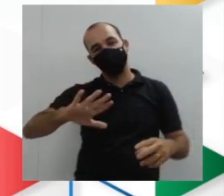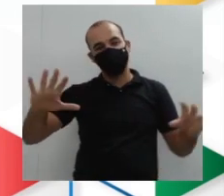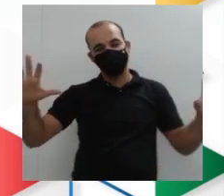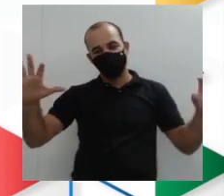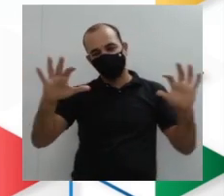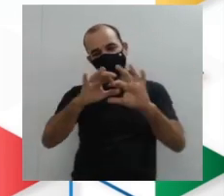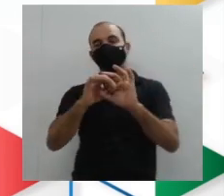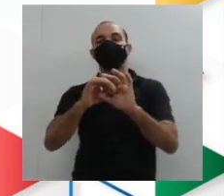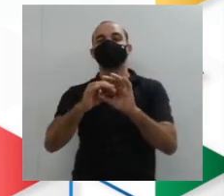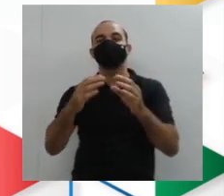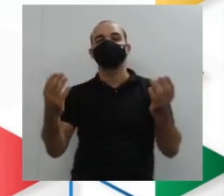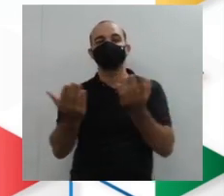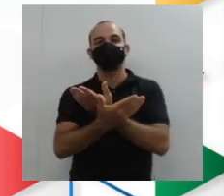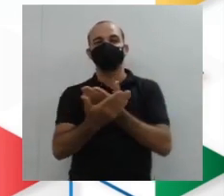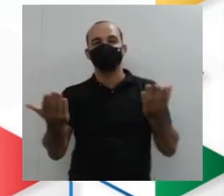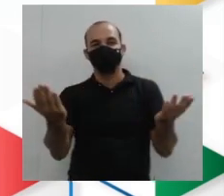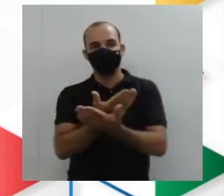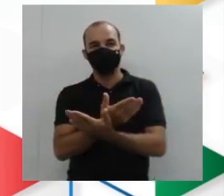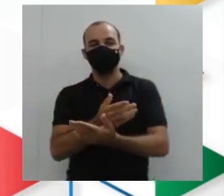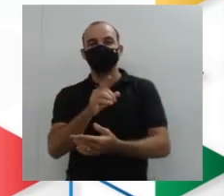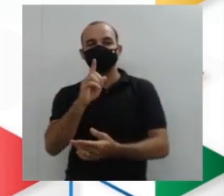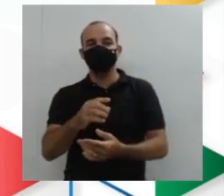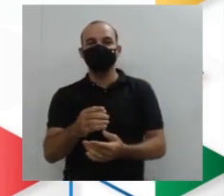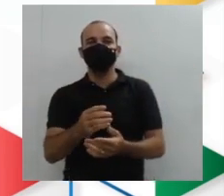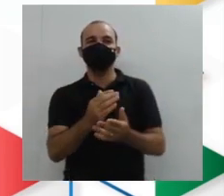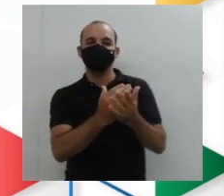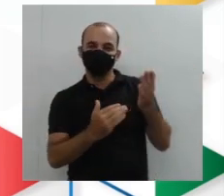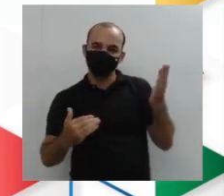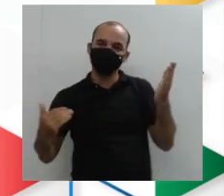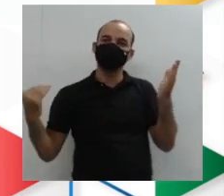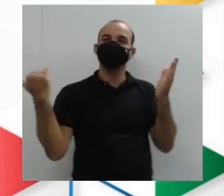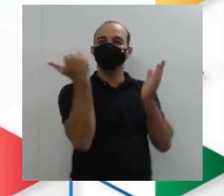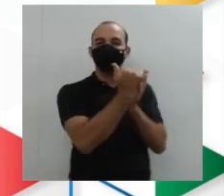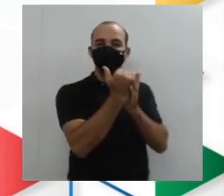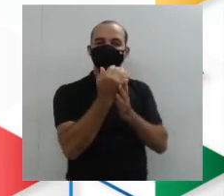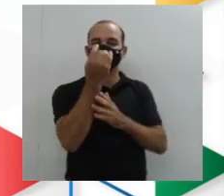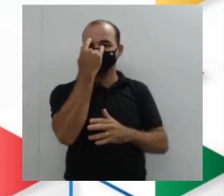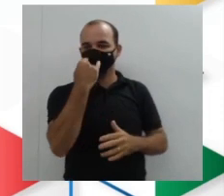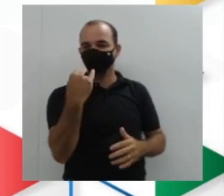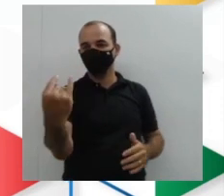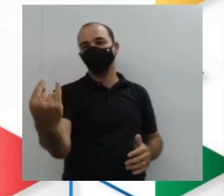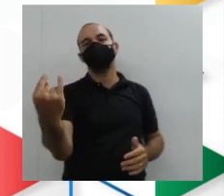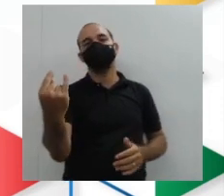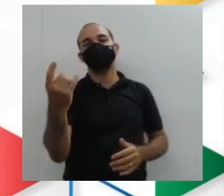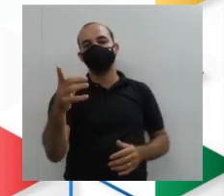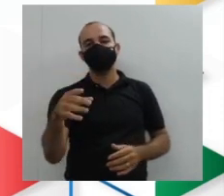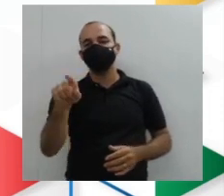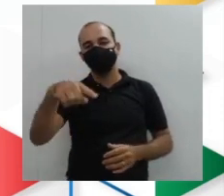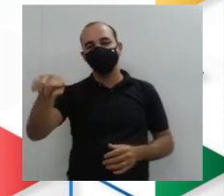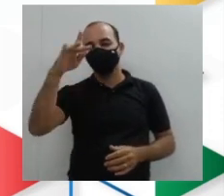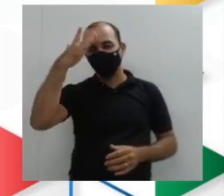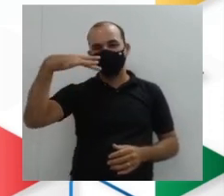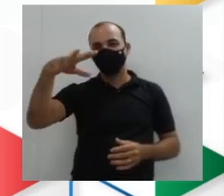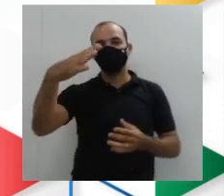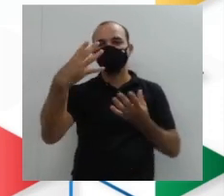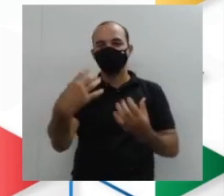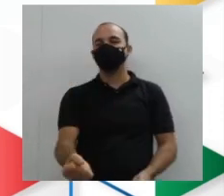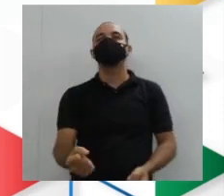o quê? A intencionalidade de persuadir, convencer o